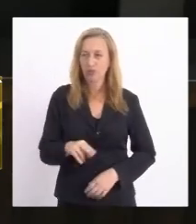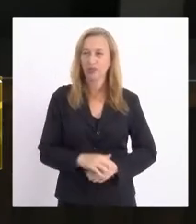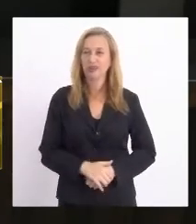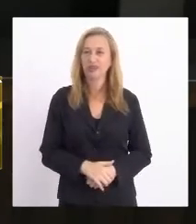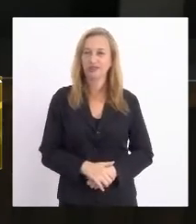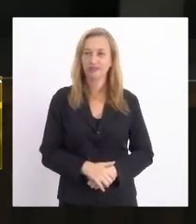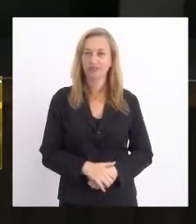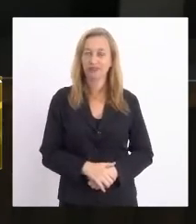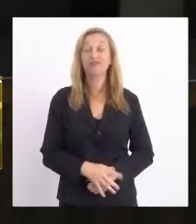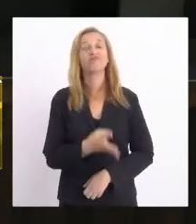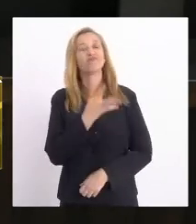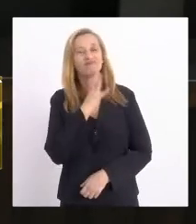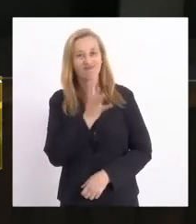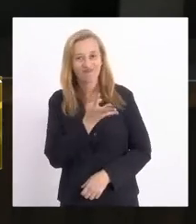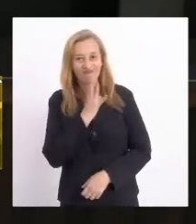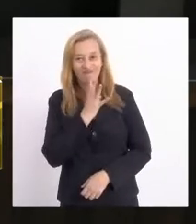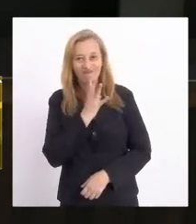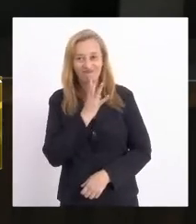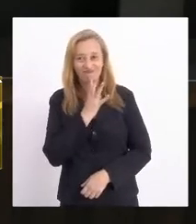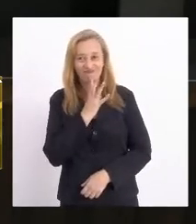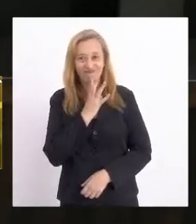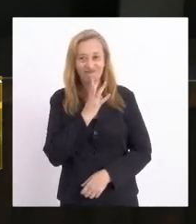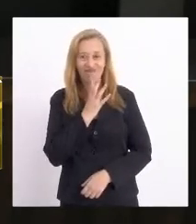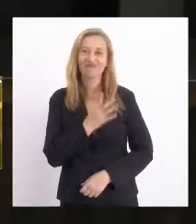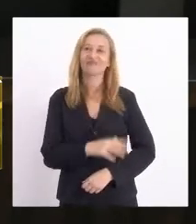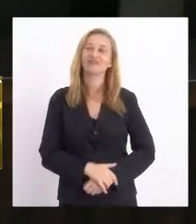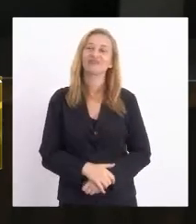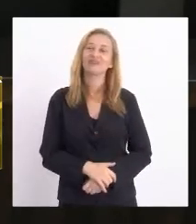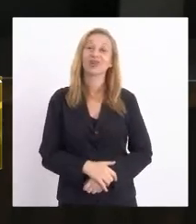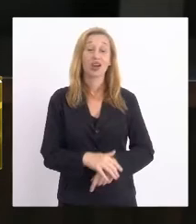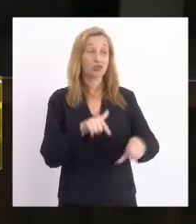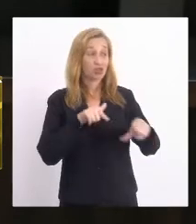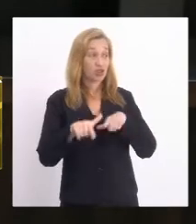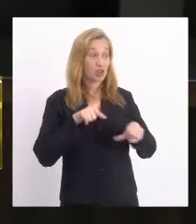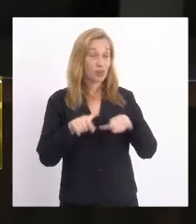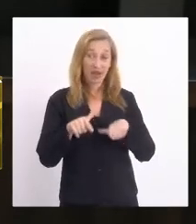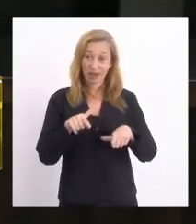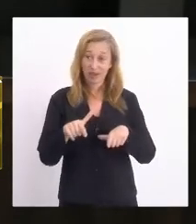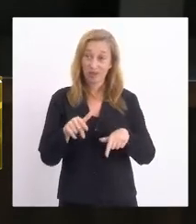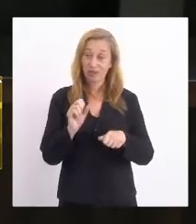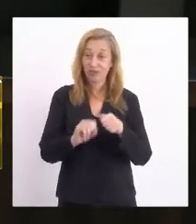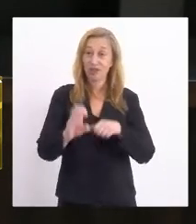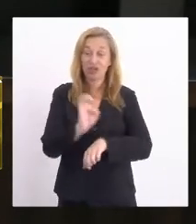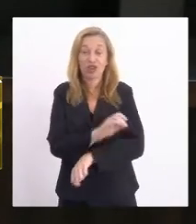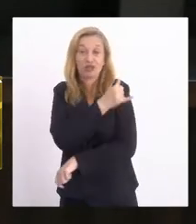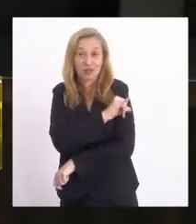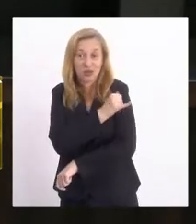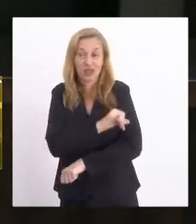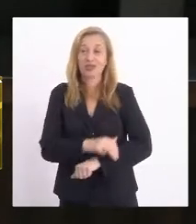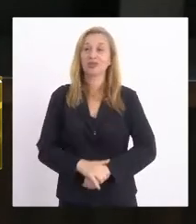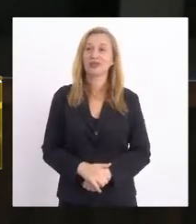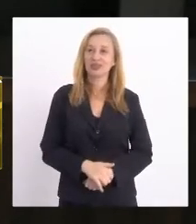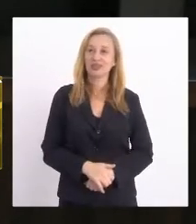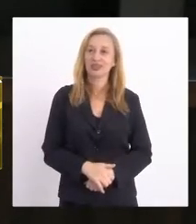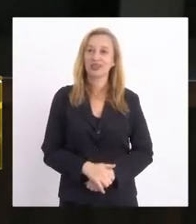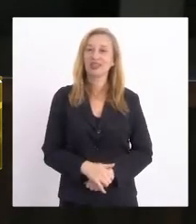em reconhecimento aos relevantes serviços prestados ao estado do Rio de Janeiro na área do